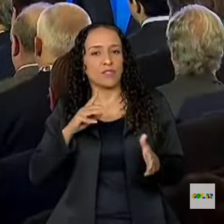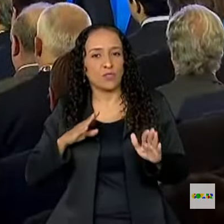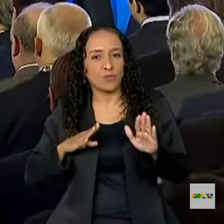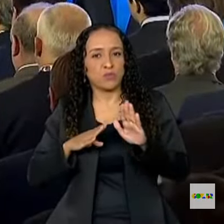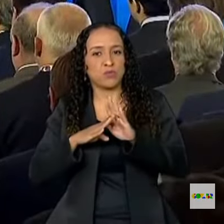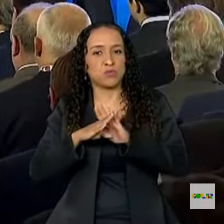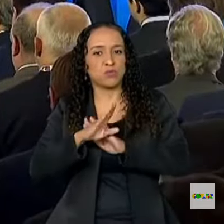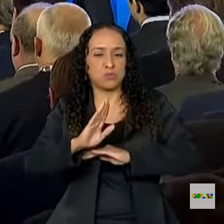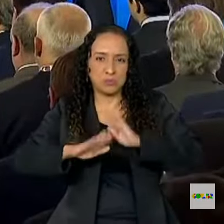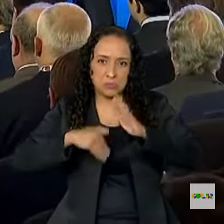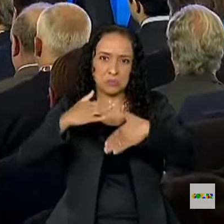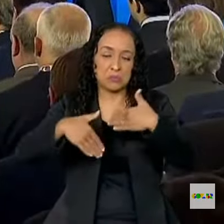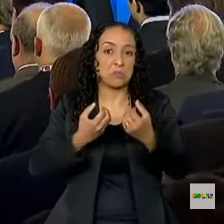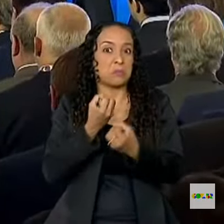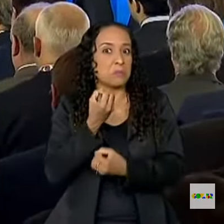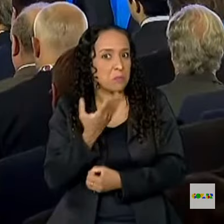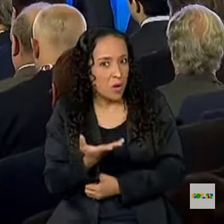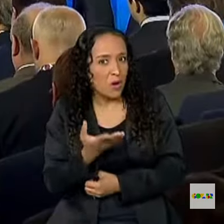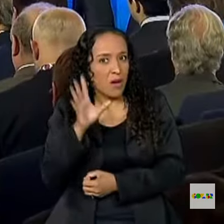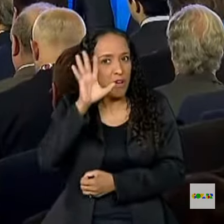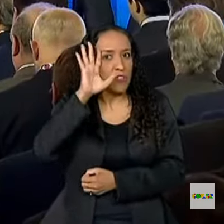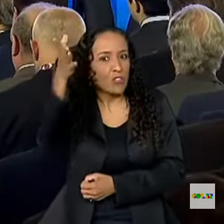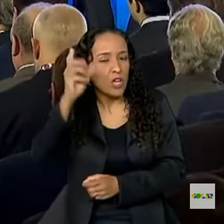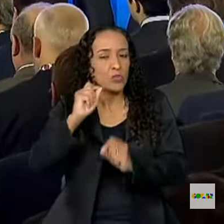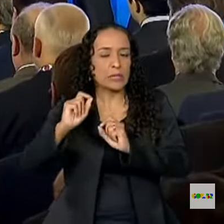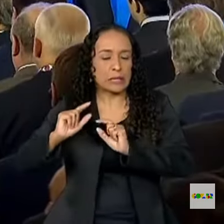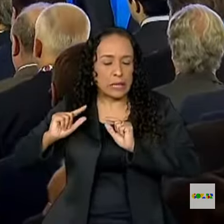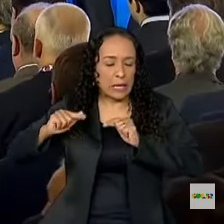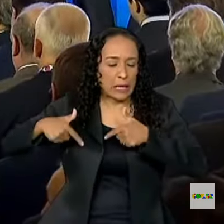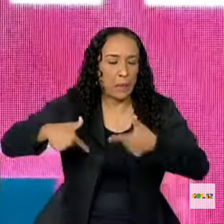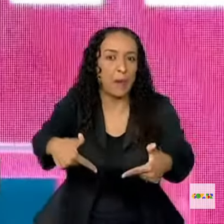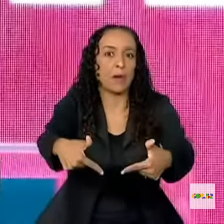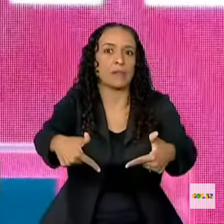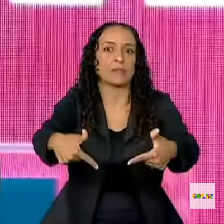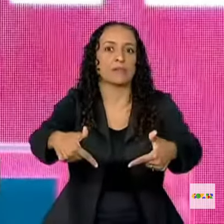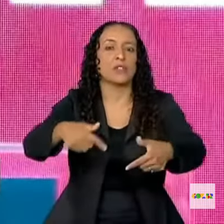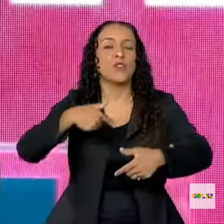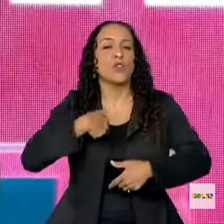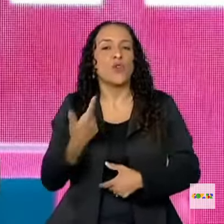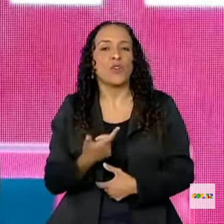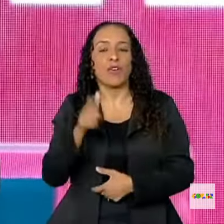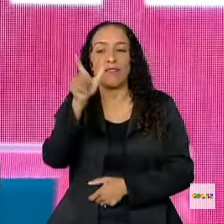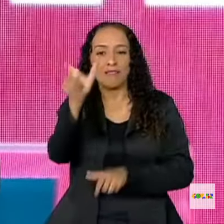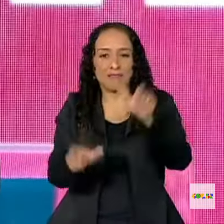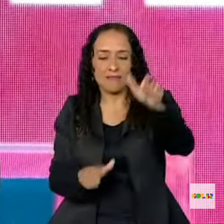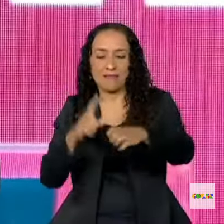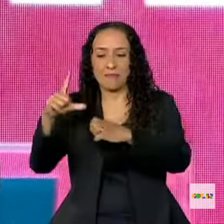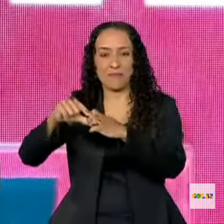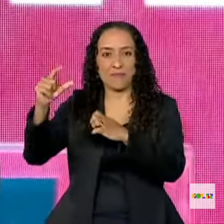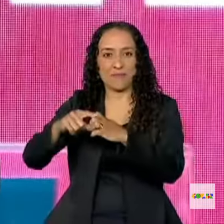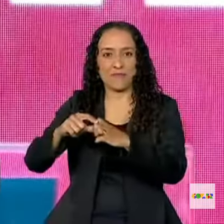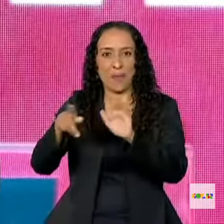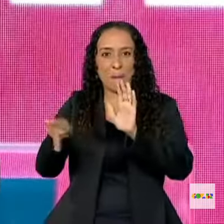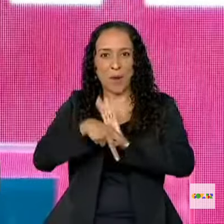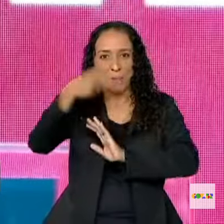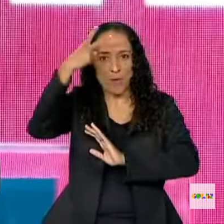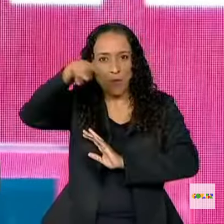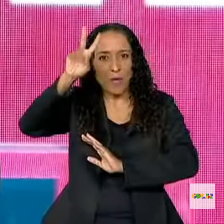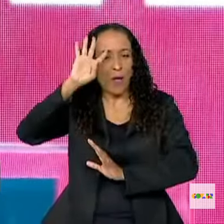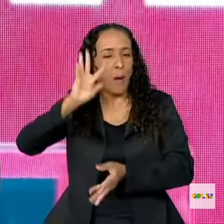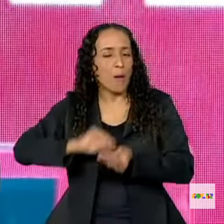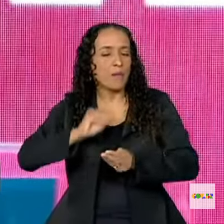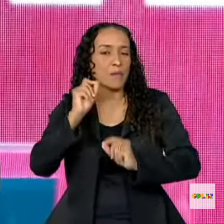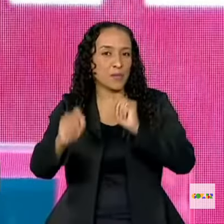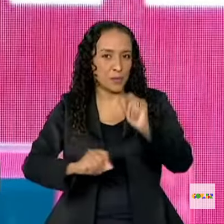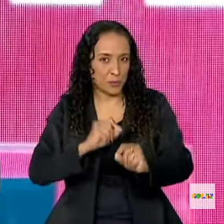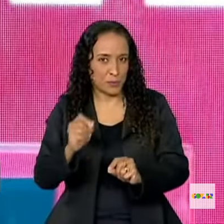muito Virtuoso ele é resultado de muito trabalho e eu queria que os empresários mexicanos compreendessem uma